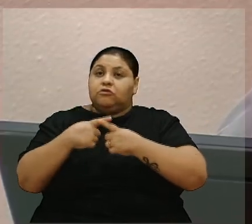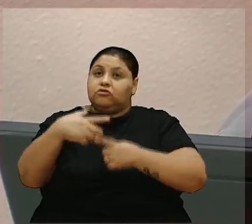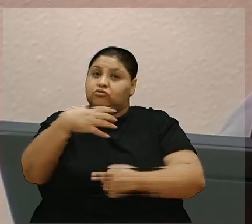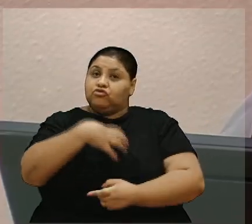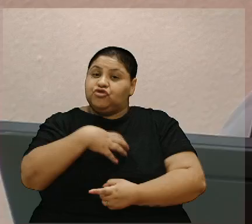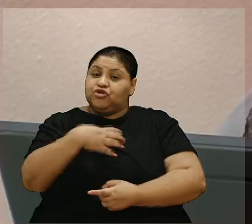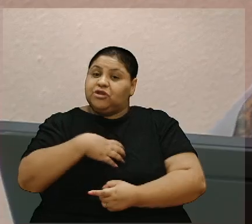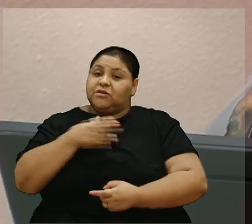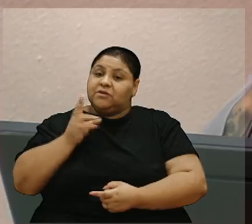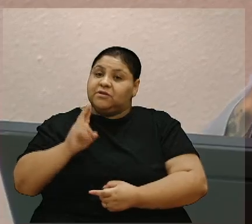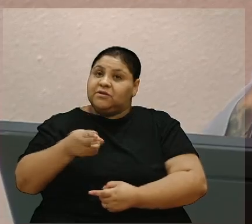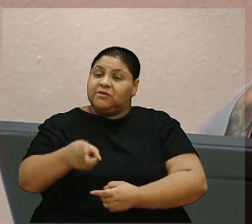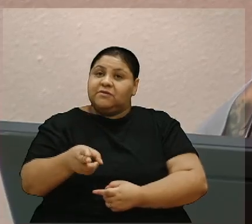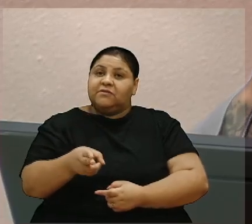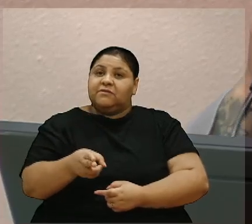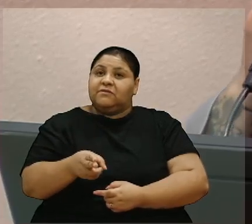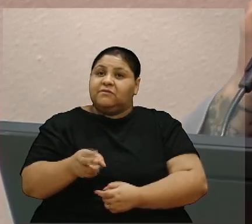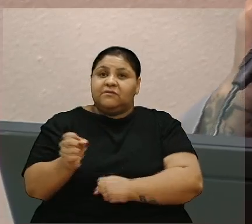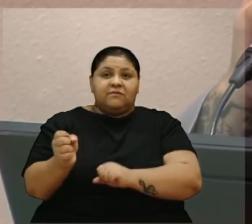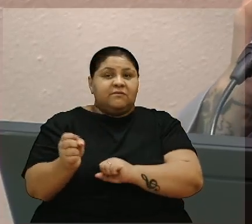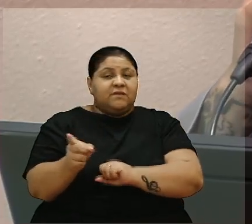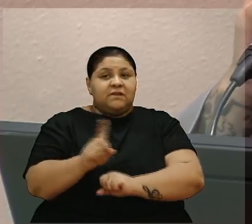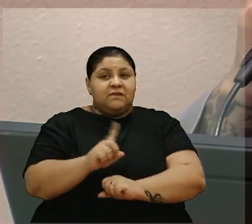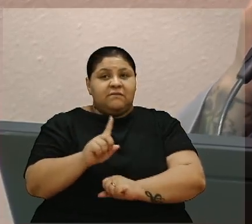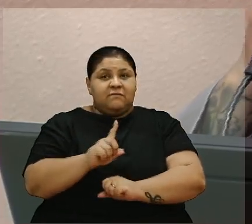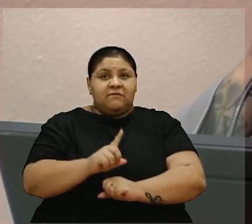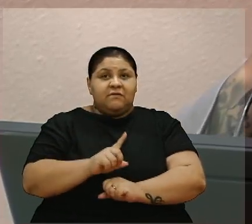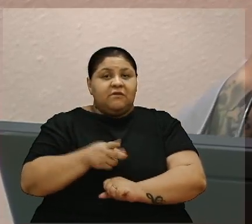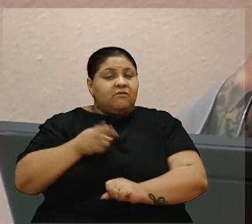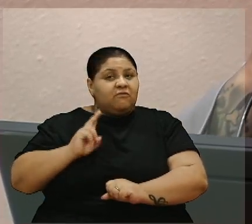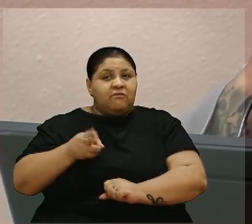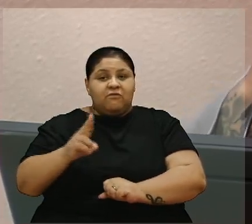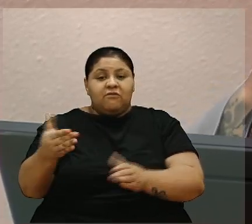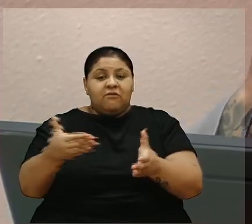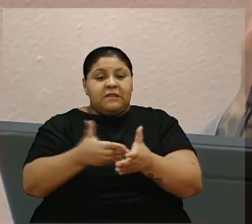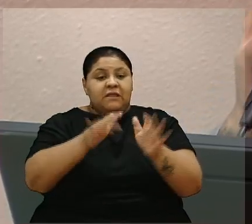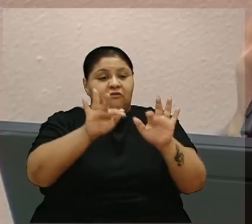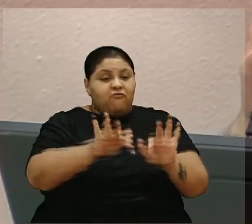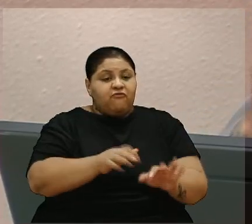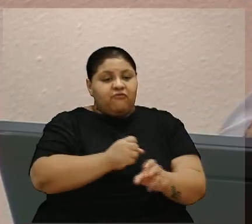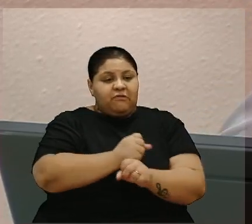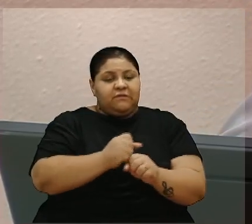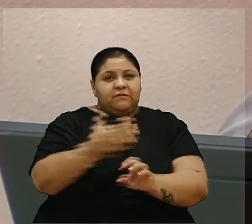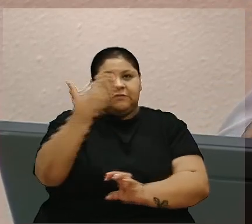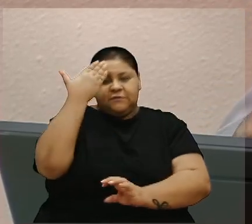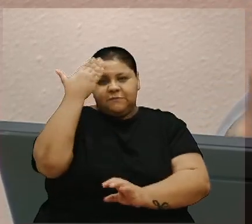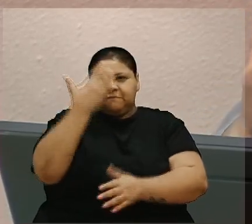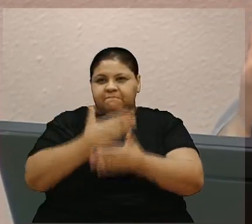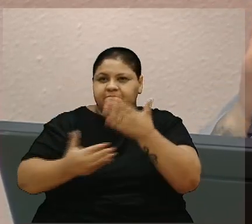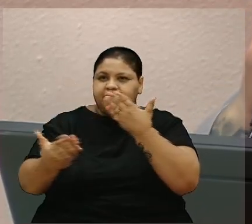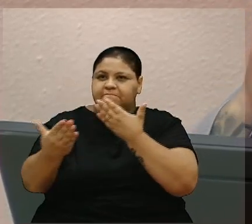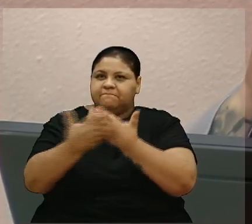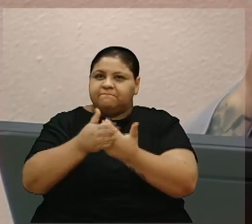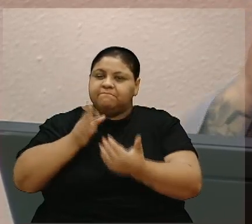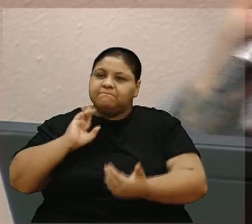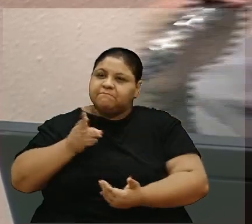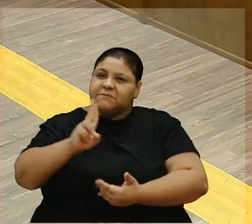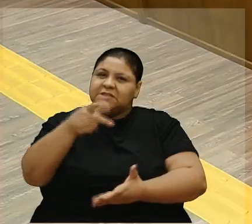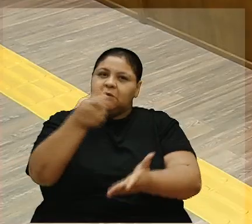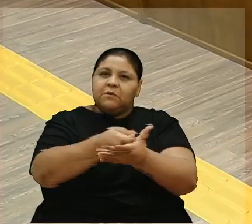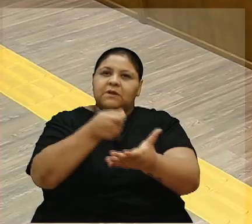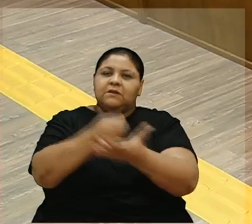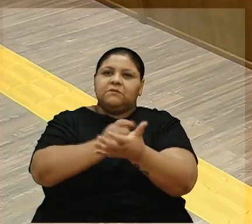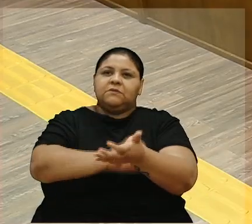que está, a situação não vai seguir até o final do ano. Muito obrigado a todos e seguimos na luta.